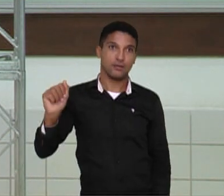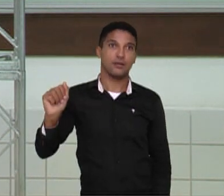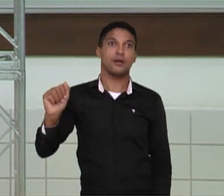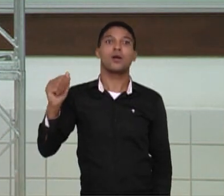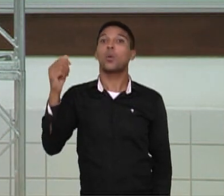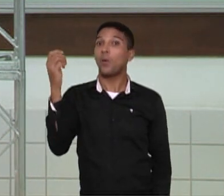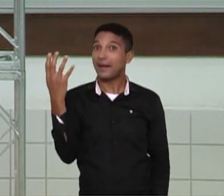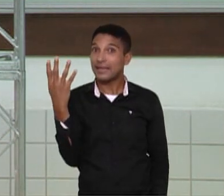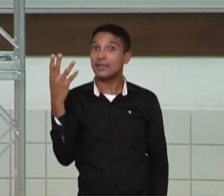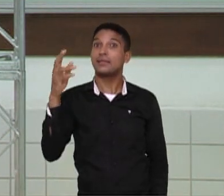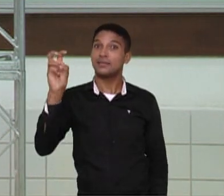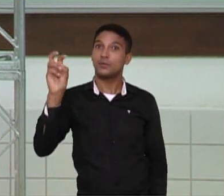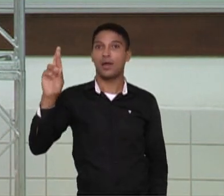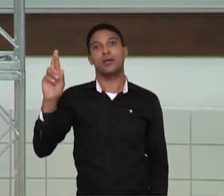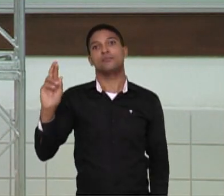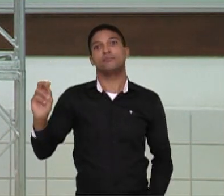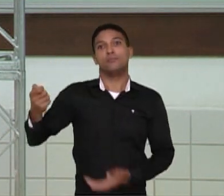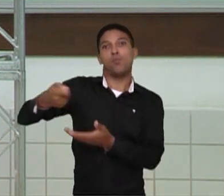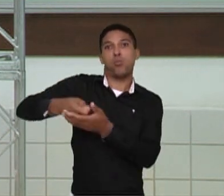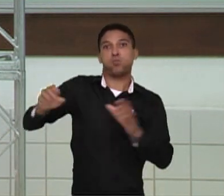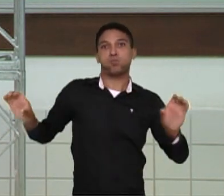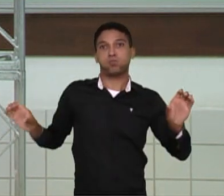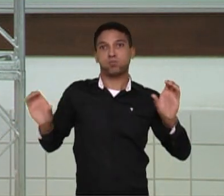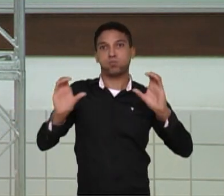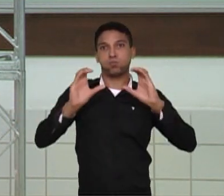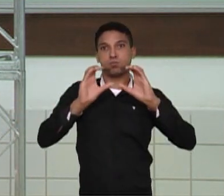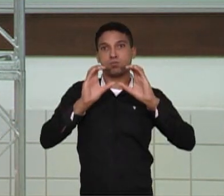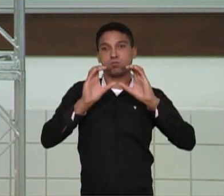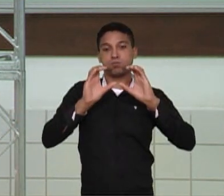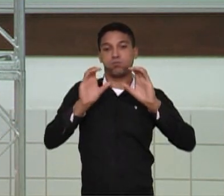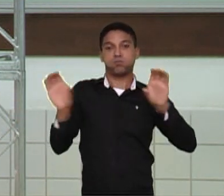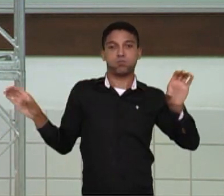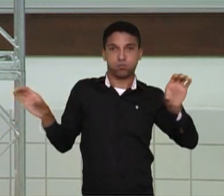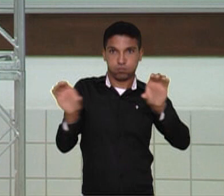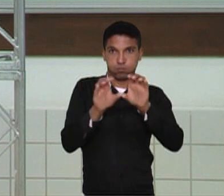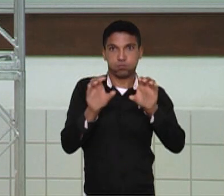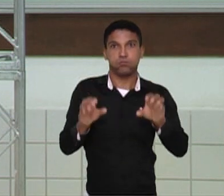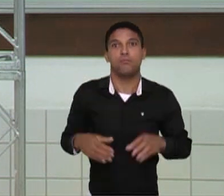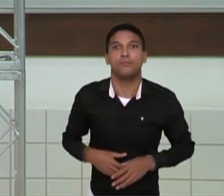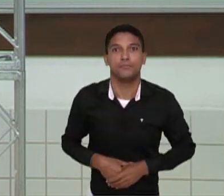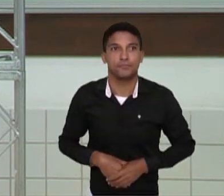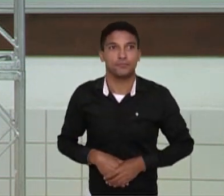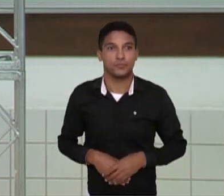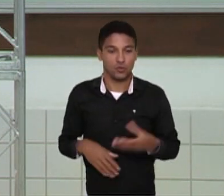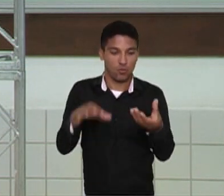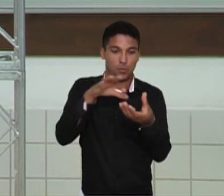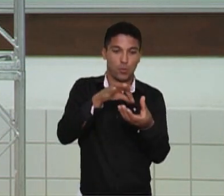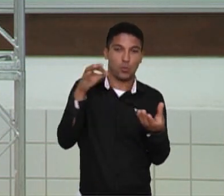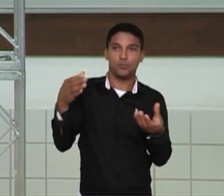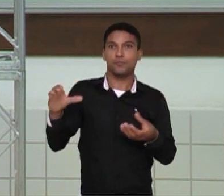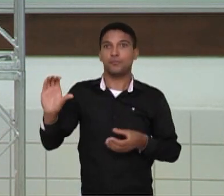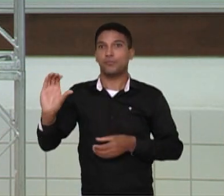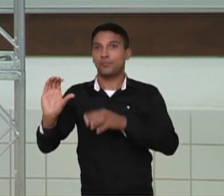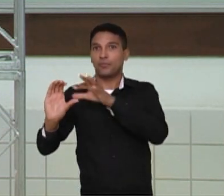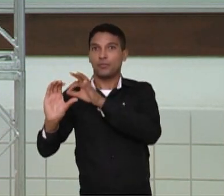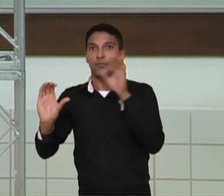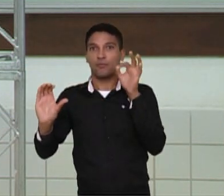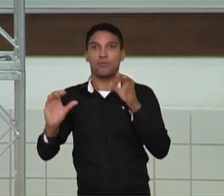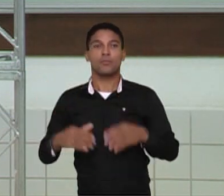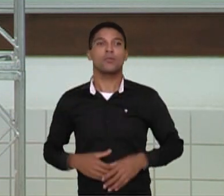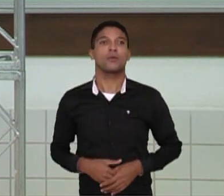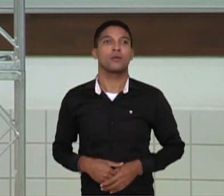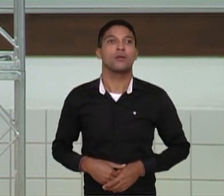E se ele pagou 5/8, quanto ficou para Marina pagar? O complementar, o restante. Se ele